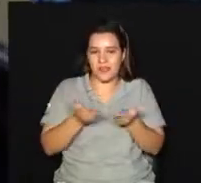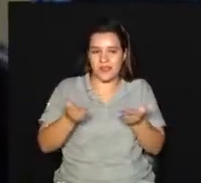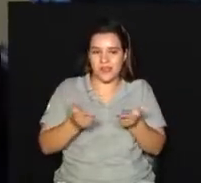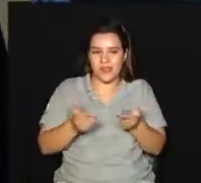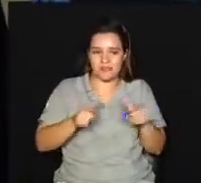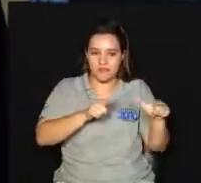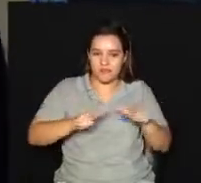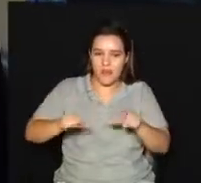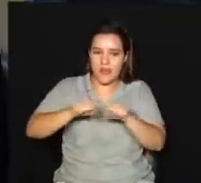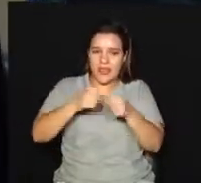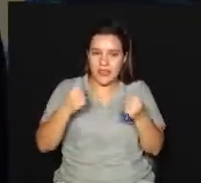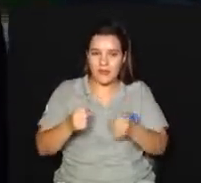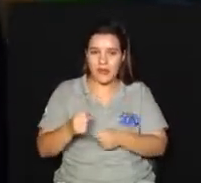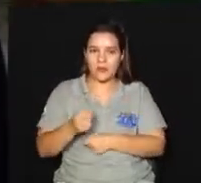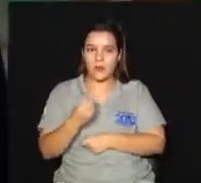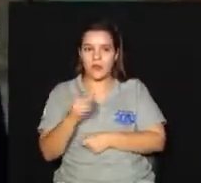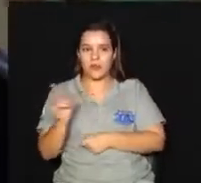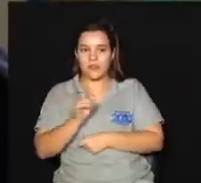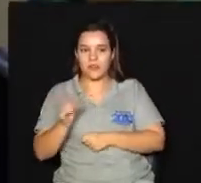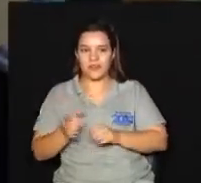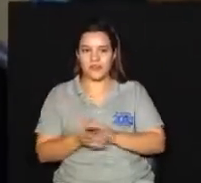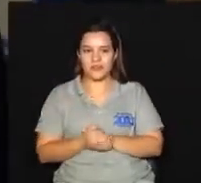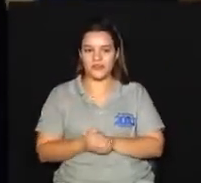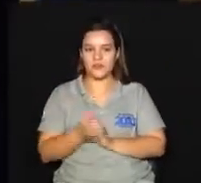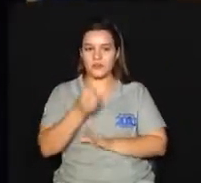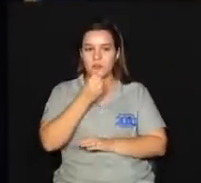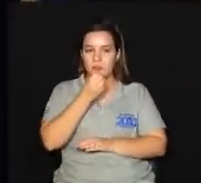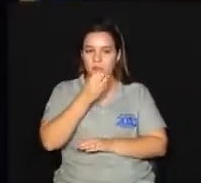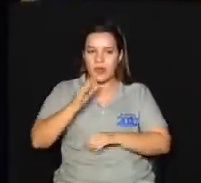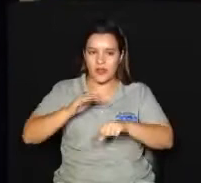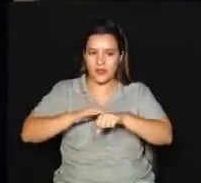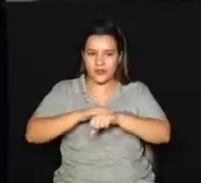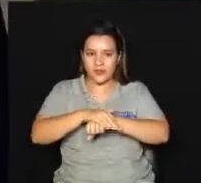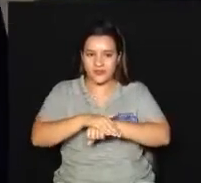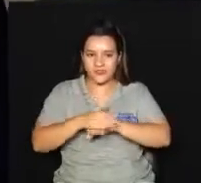urnas quebradas ou não? Boa noite.